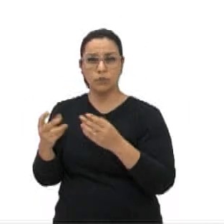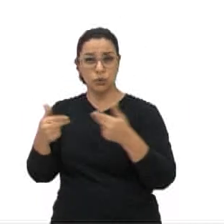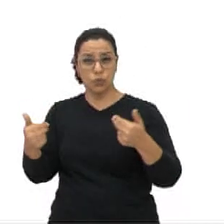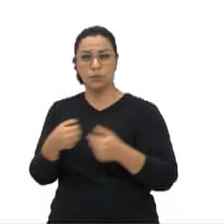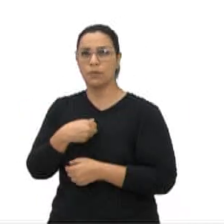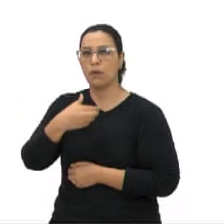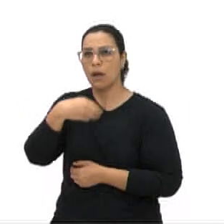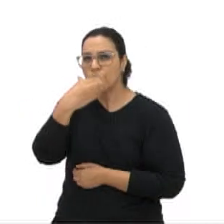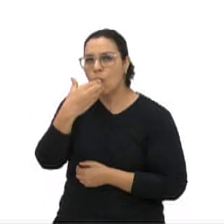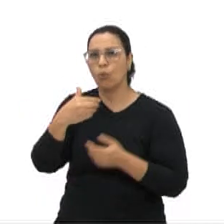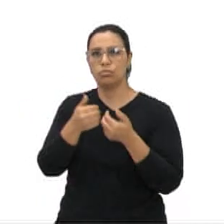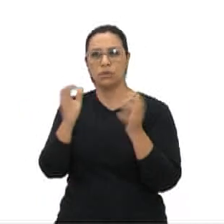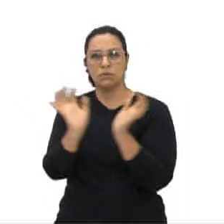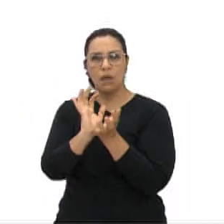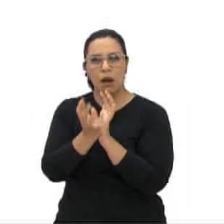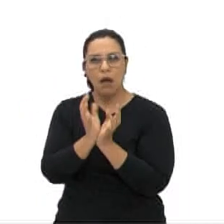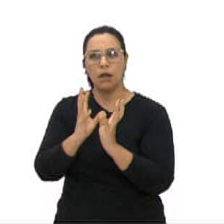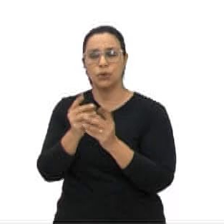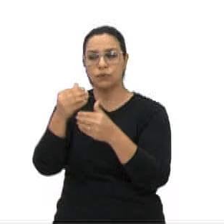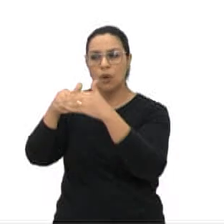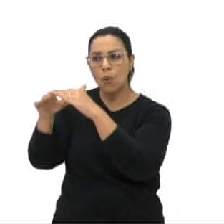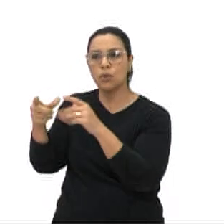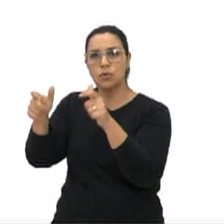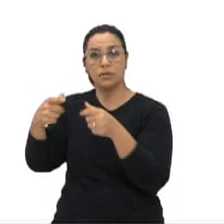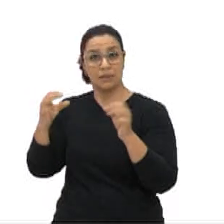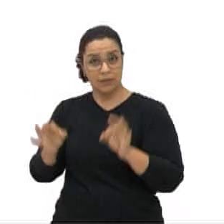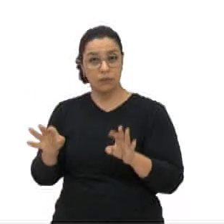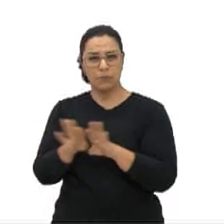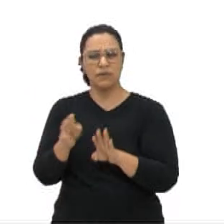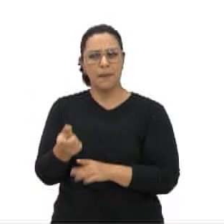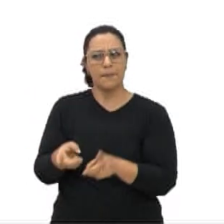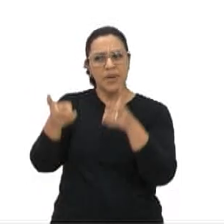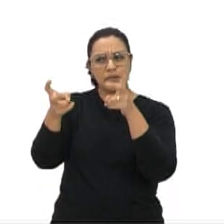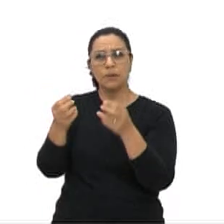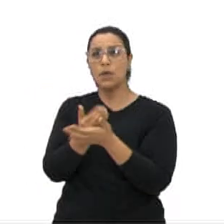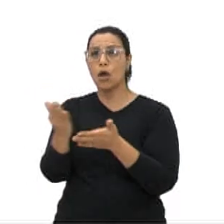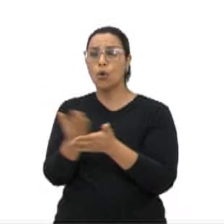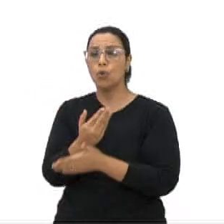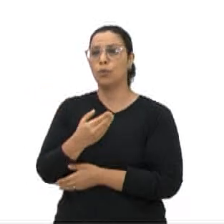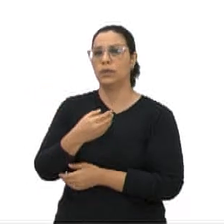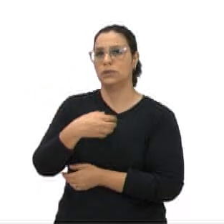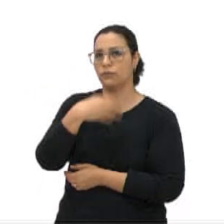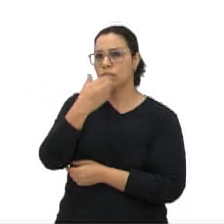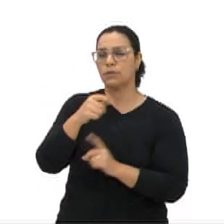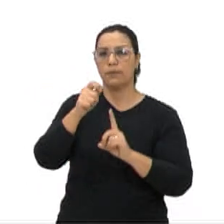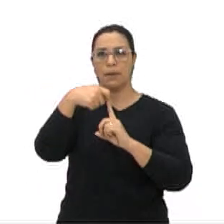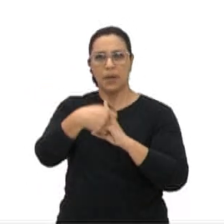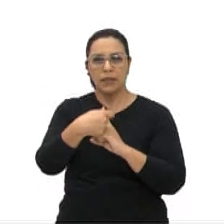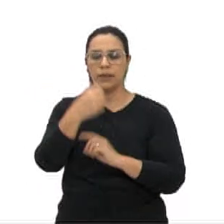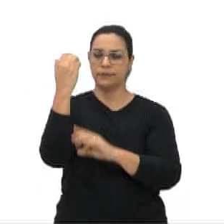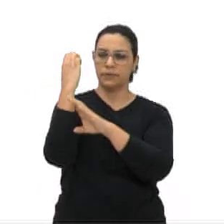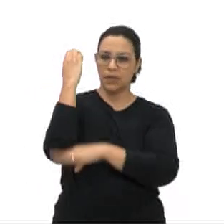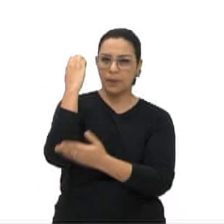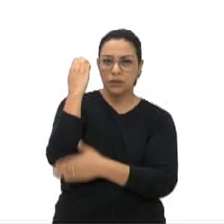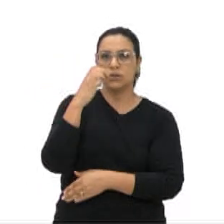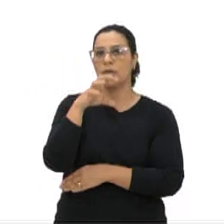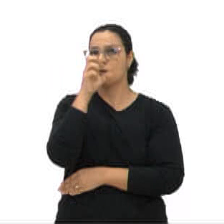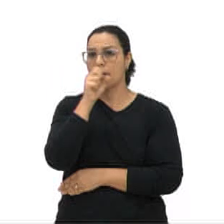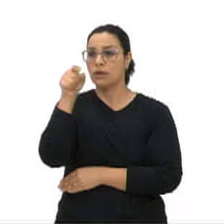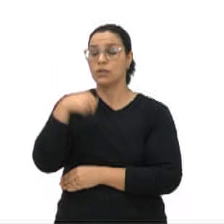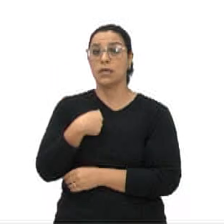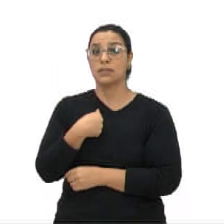lugar. Porém, você nota também que algumas frutas, como banana, abacaxi, laranja, não